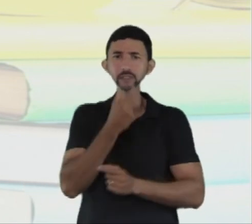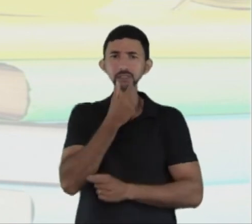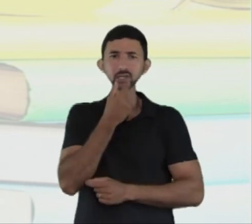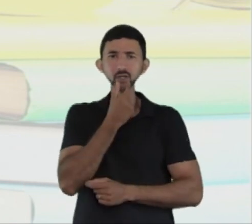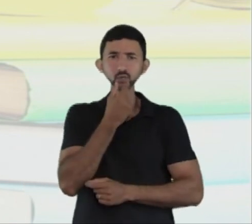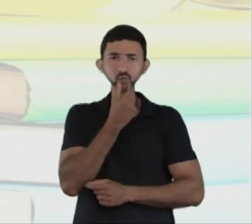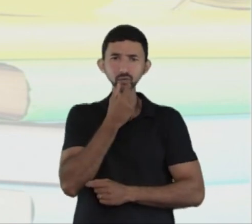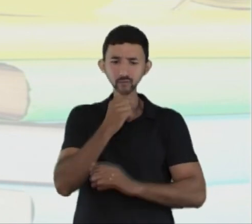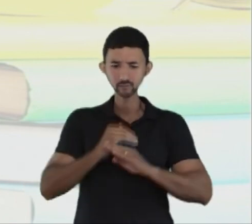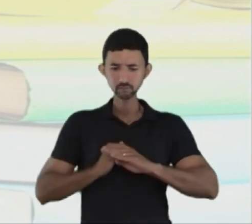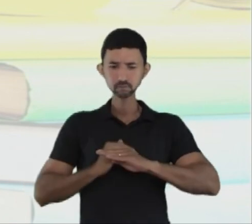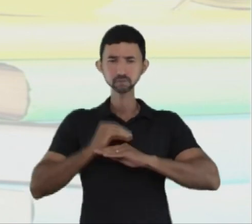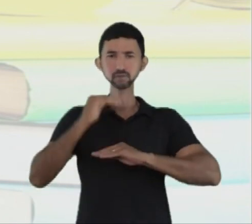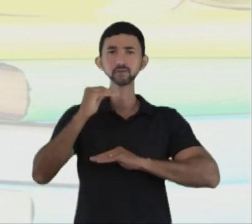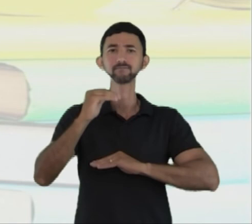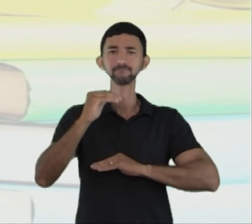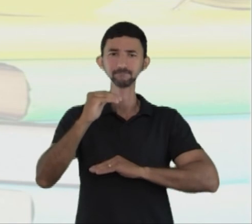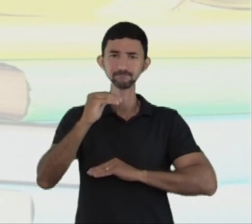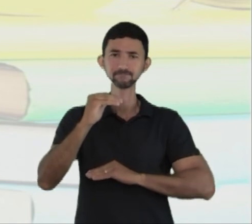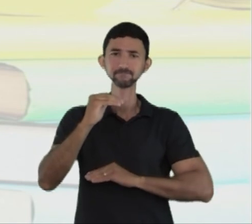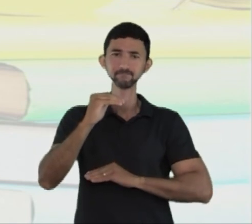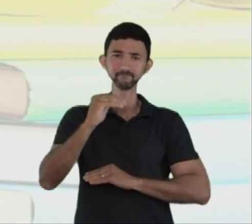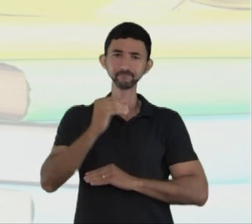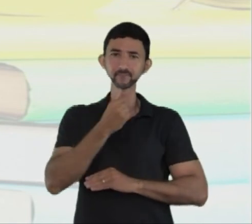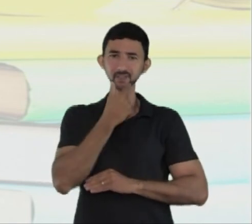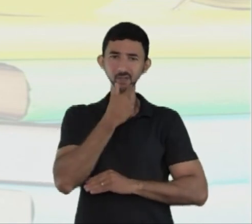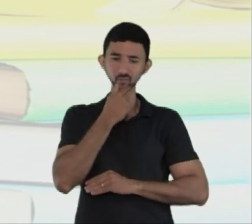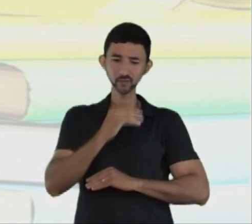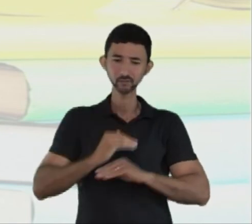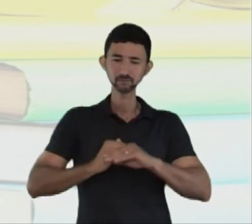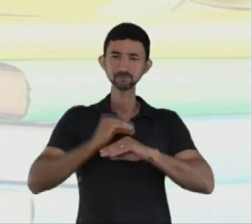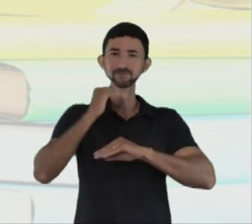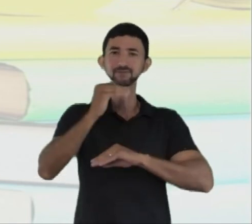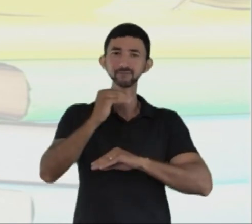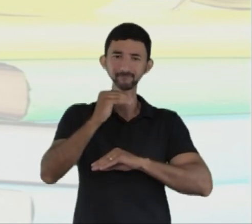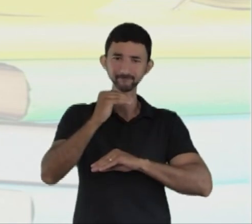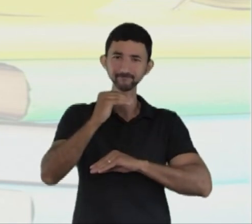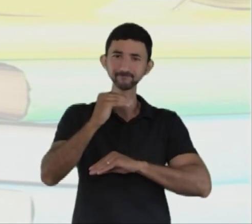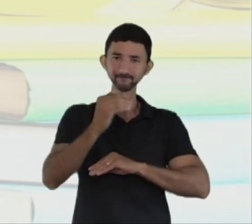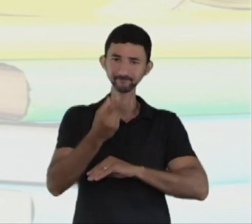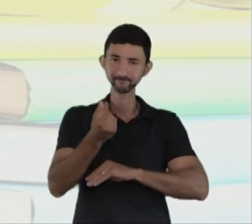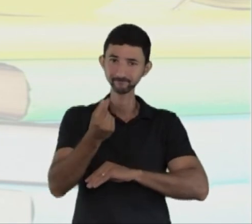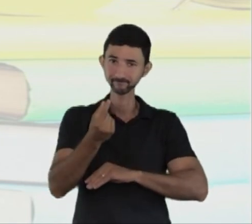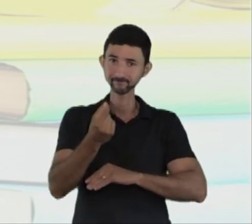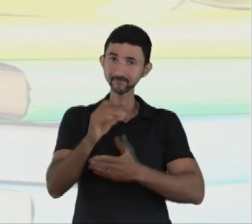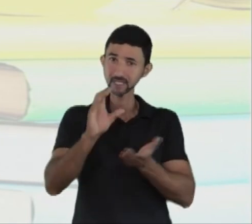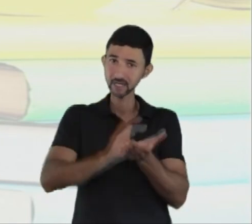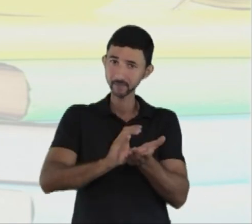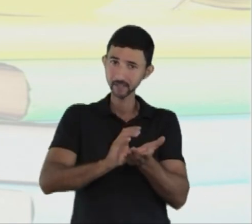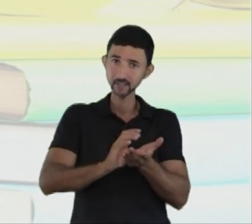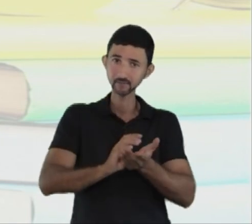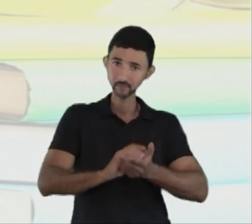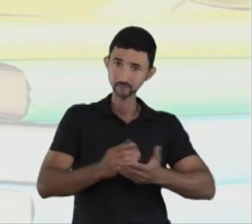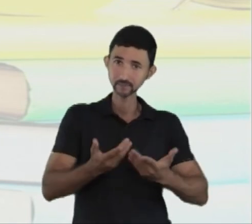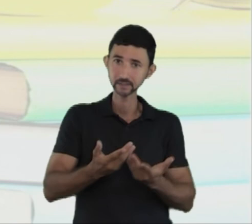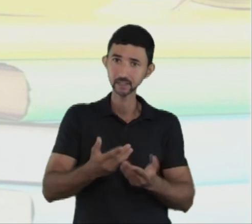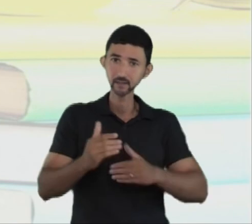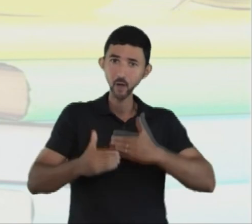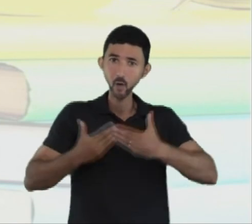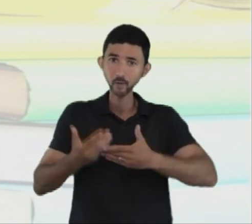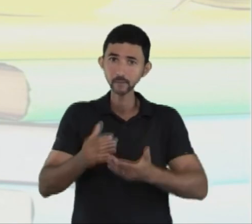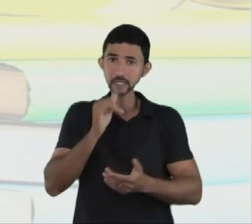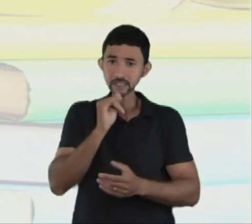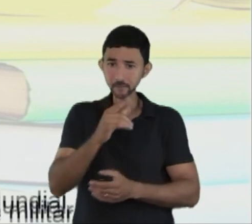Unidos, eles se sobressaem, né, com o capitalismo, e por conseguinte, o capitalismo acaba se